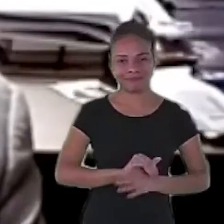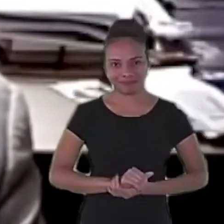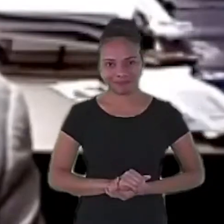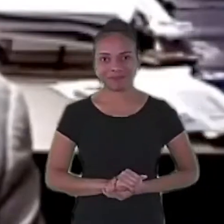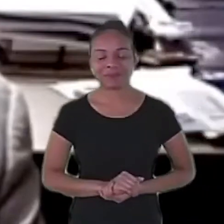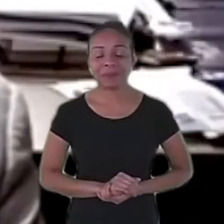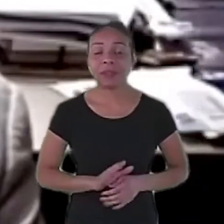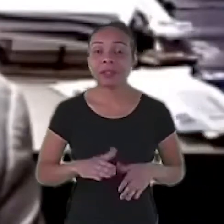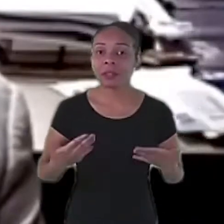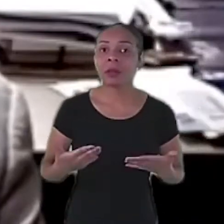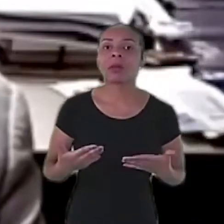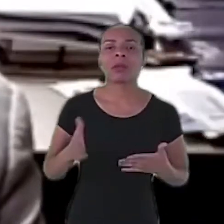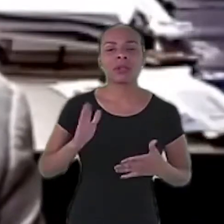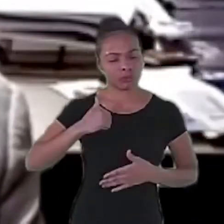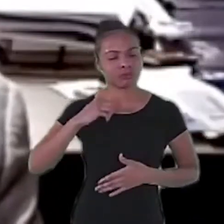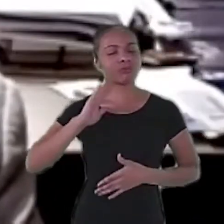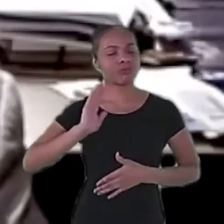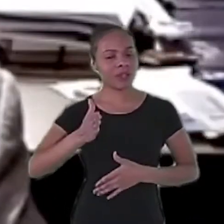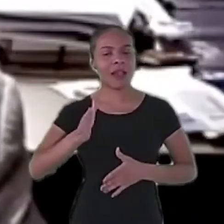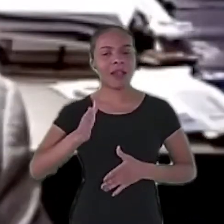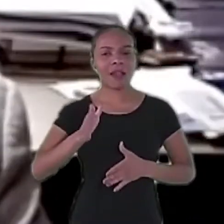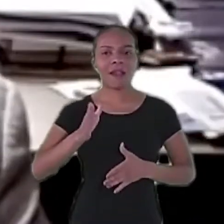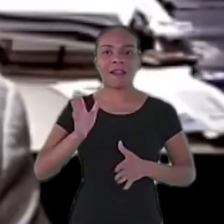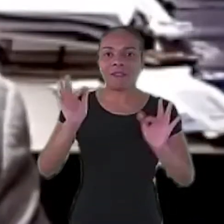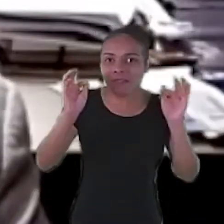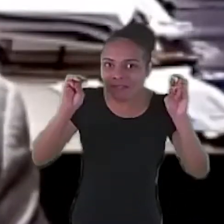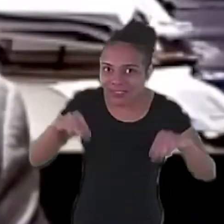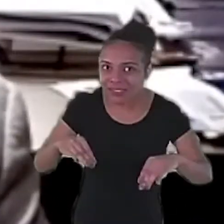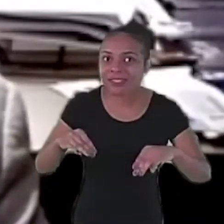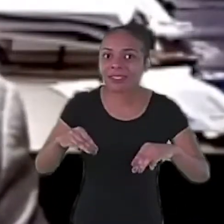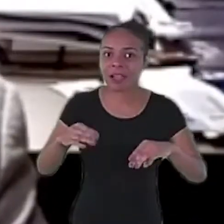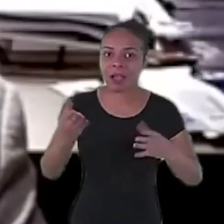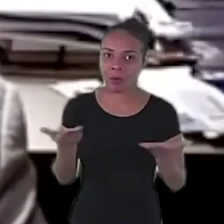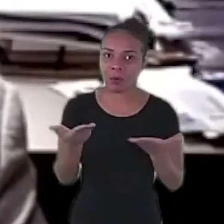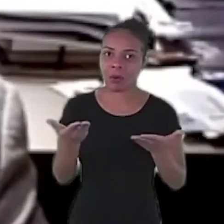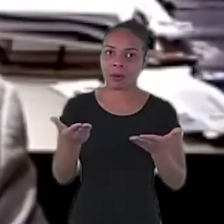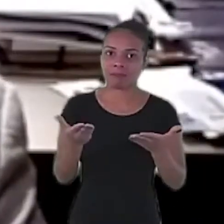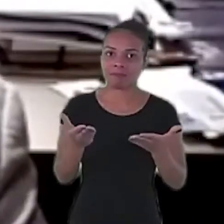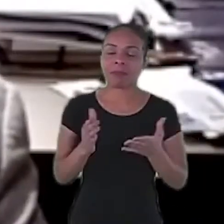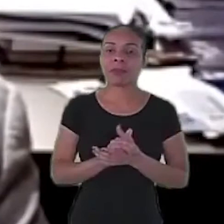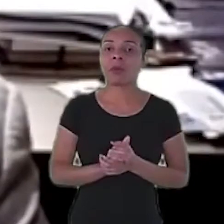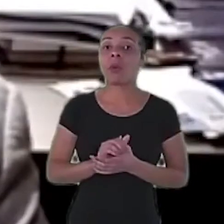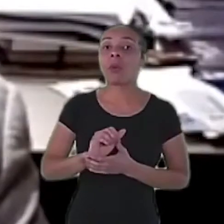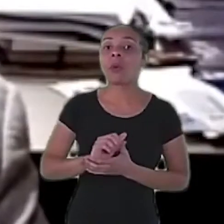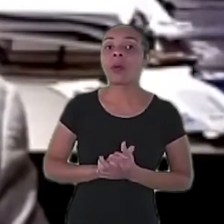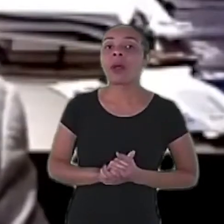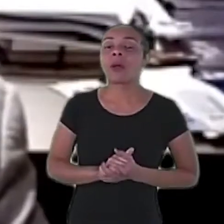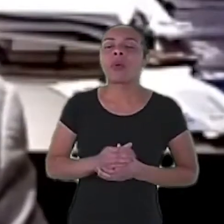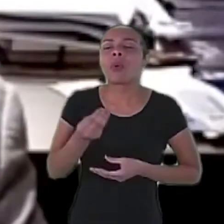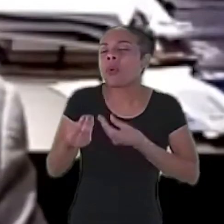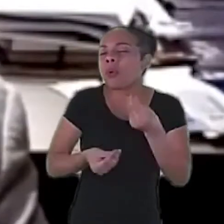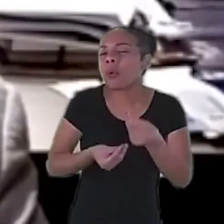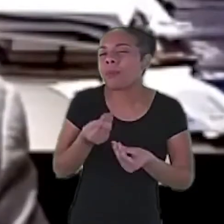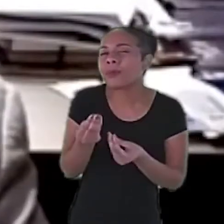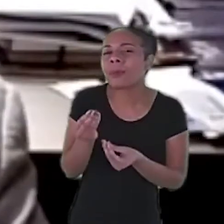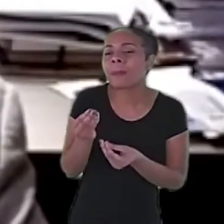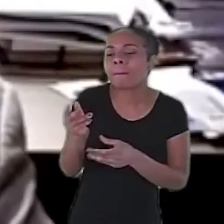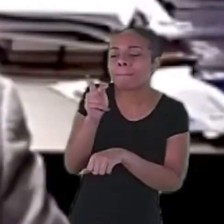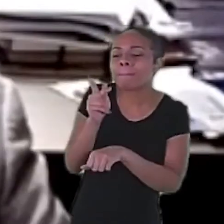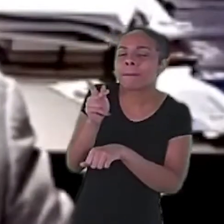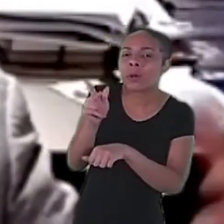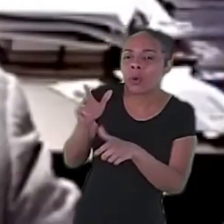ponto, eu já estou terminando, como entender o que se passa na Ásia. Não é só